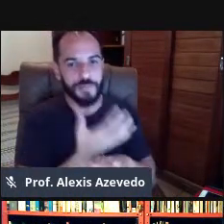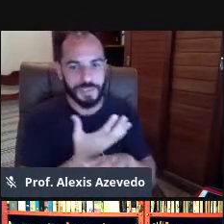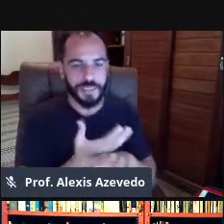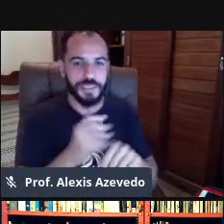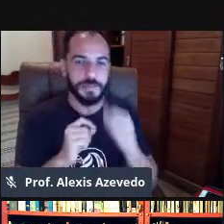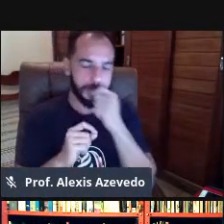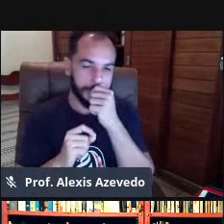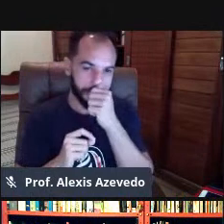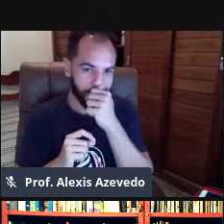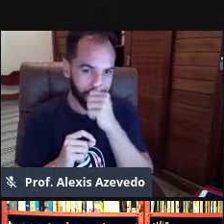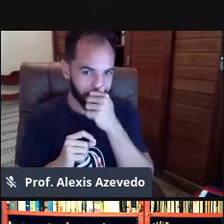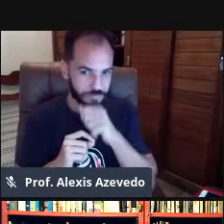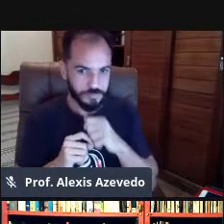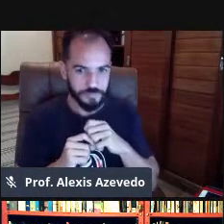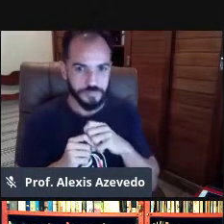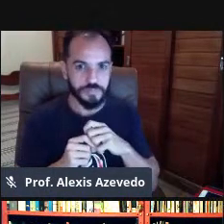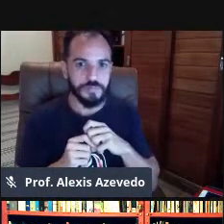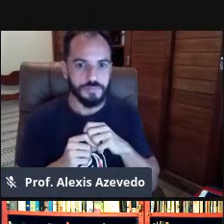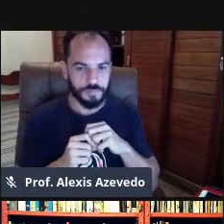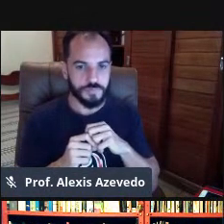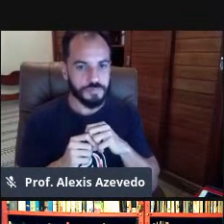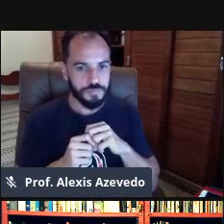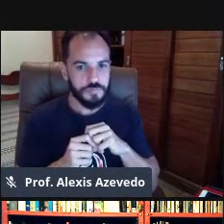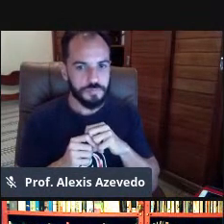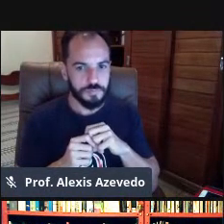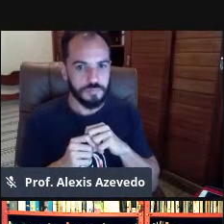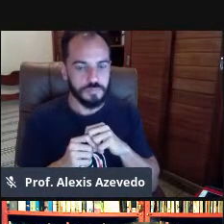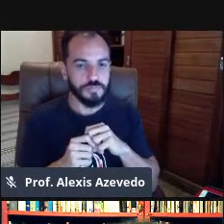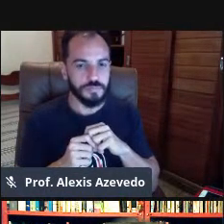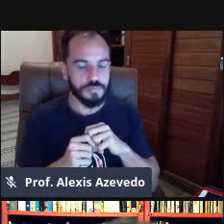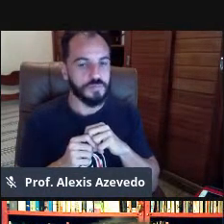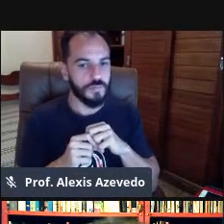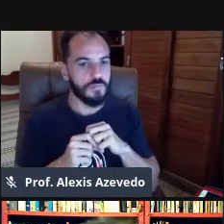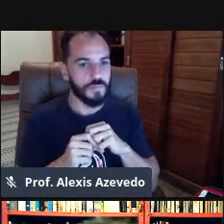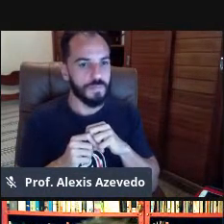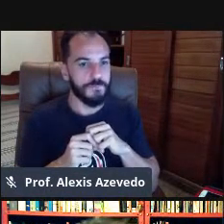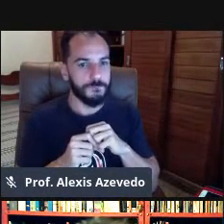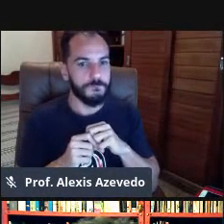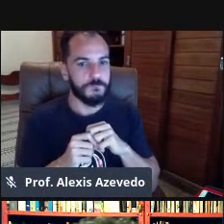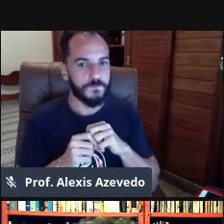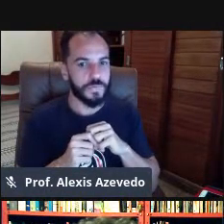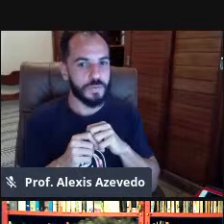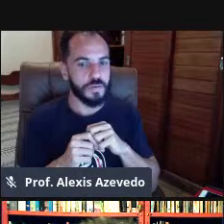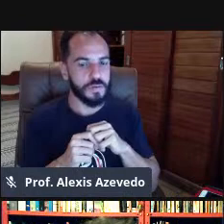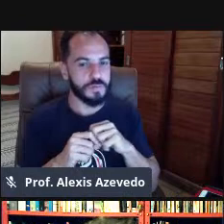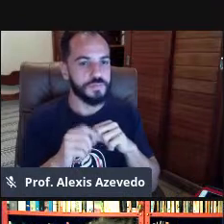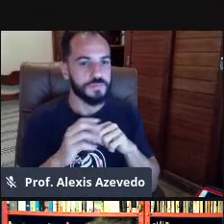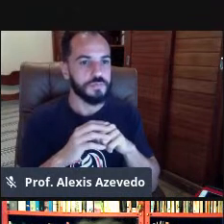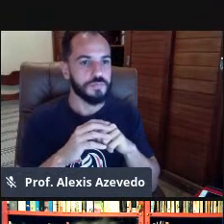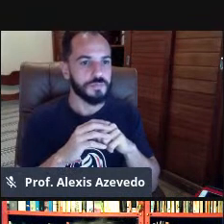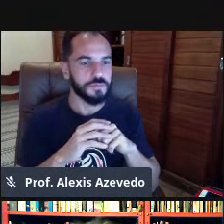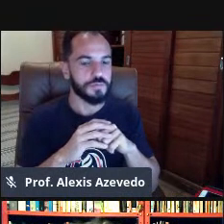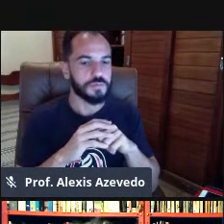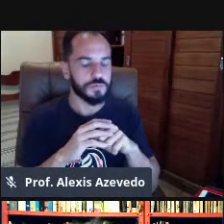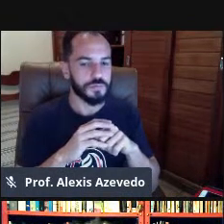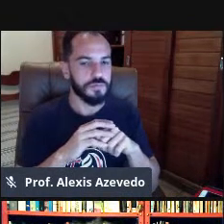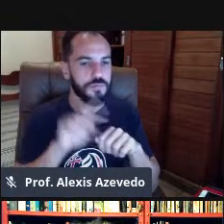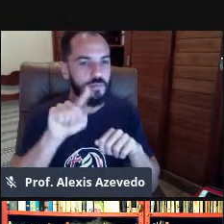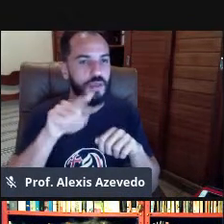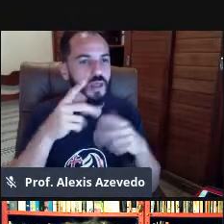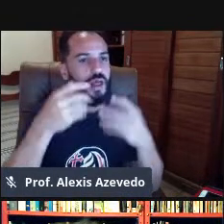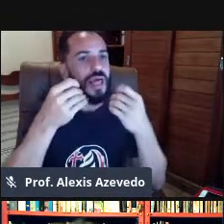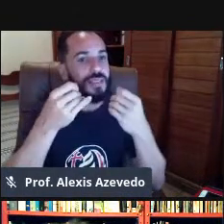E depois você pode escolher uma delas, ou até, tendo carga horária, você pode escolher uma no turno